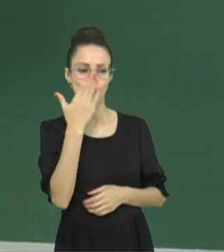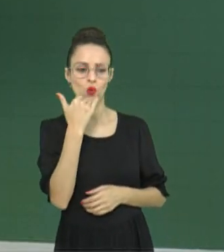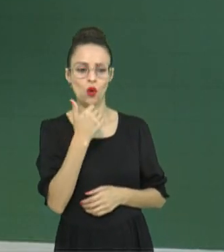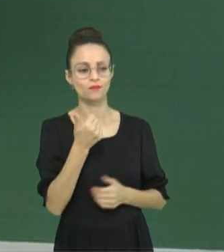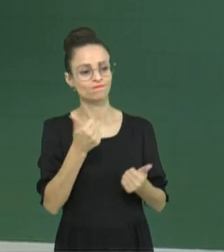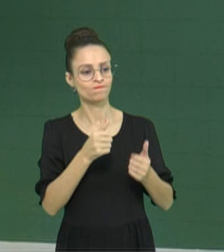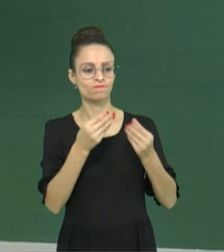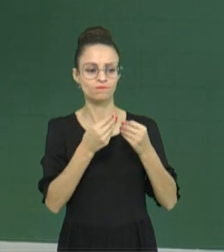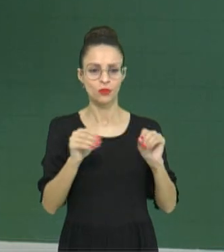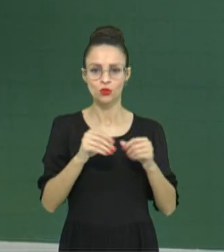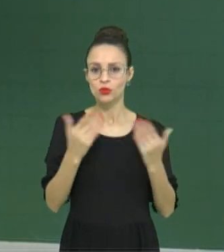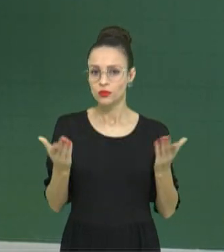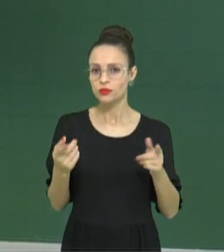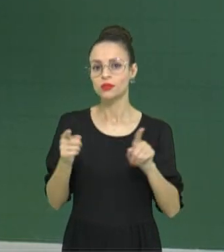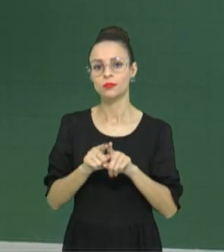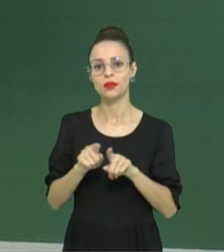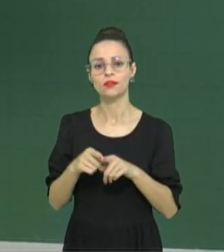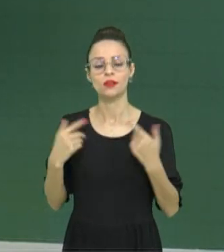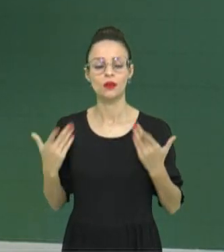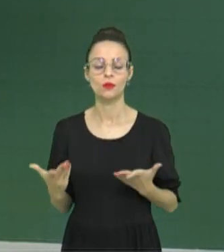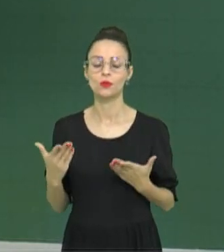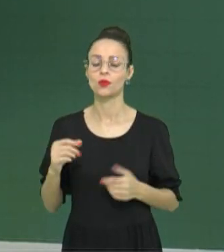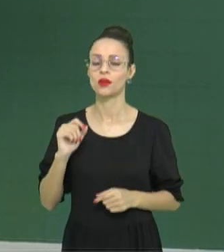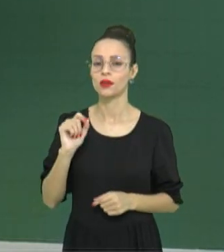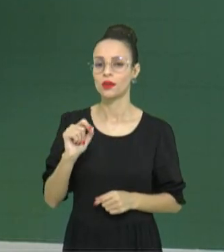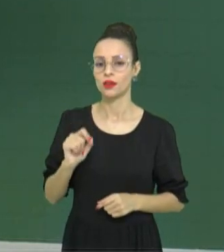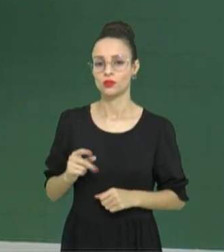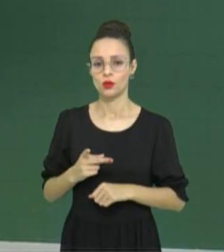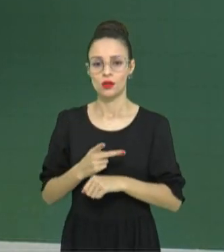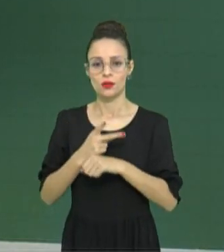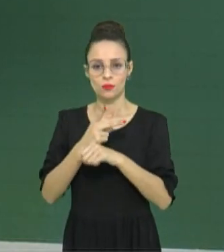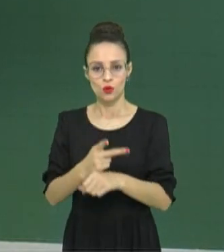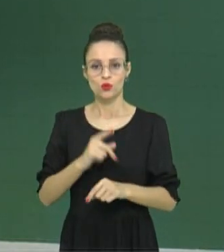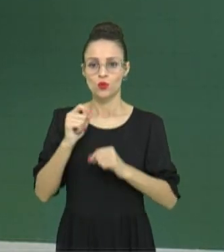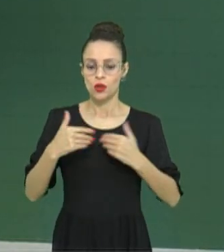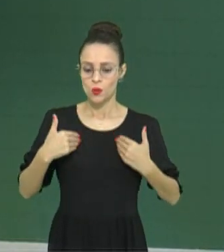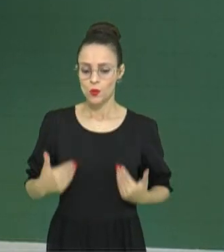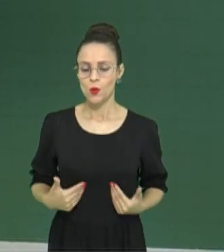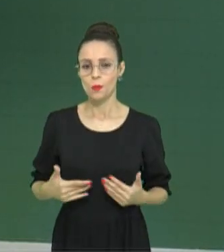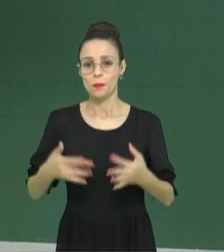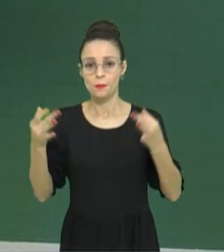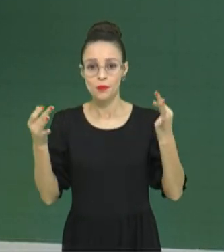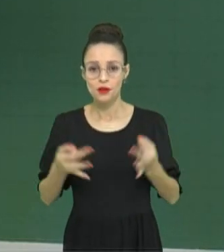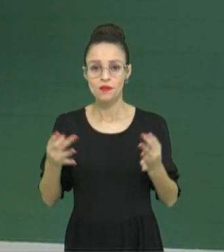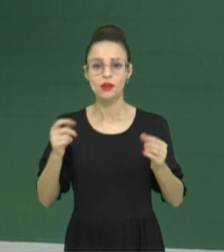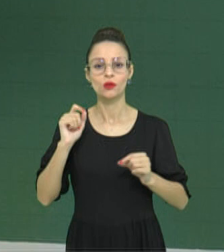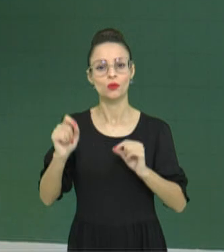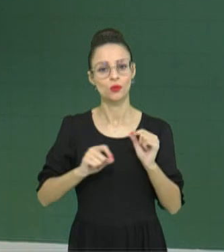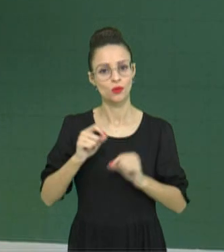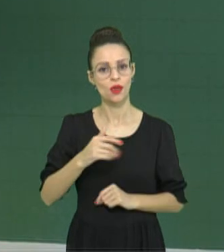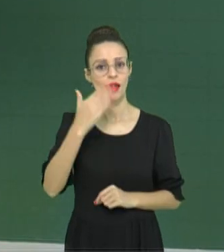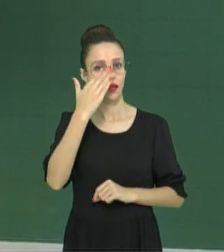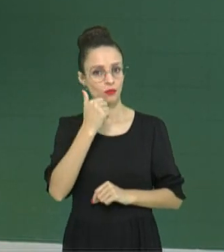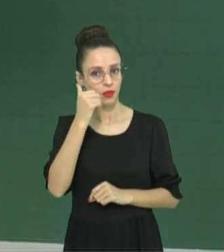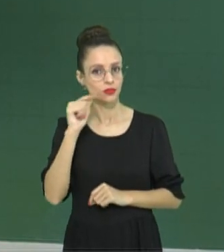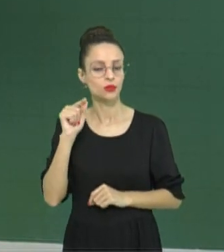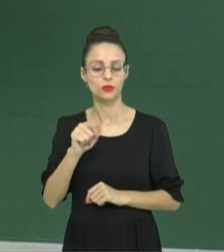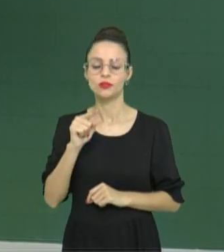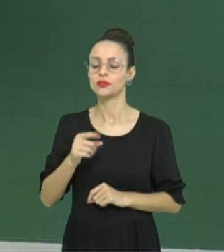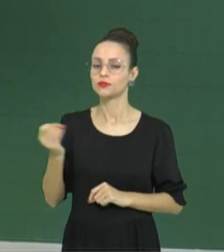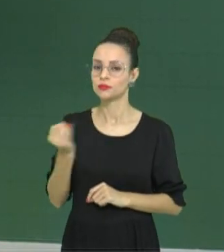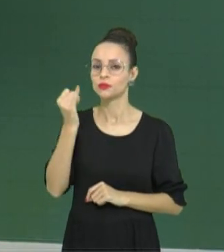assim. E nesse caso, quando busca-se esse corpo perfeito, a alimentação é um dos fatores